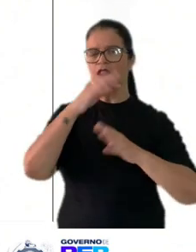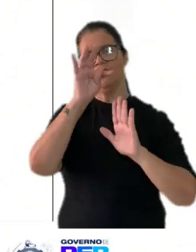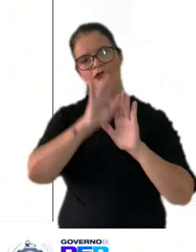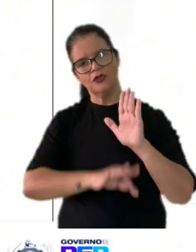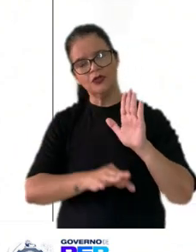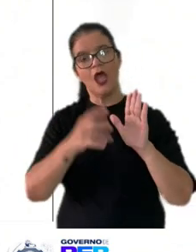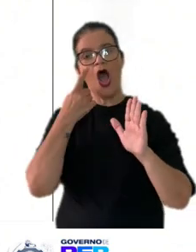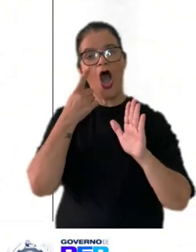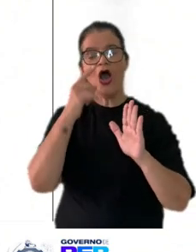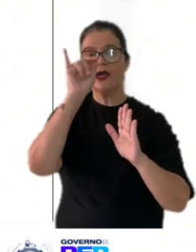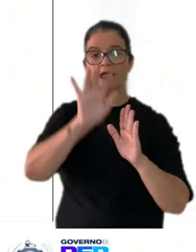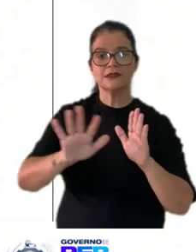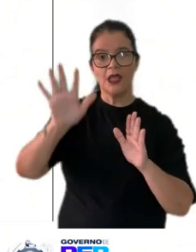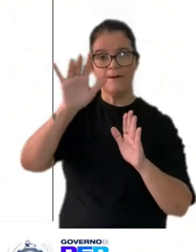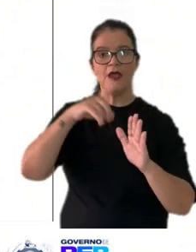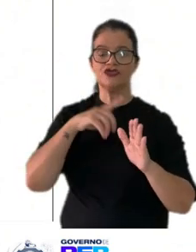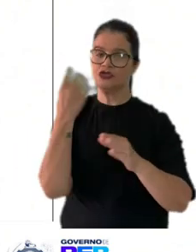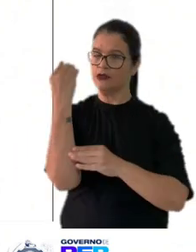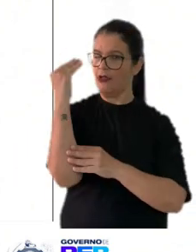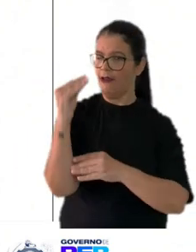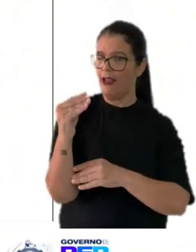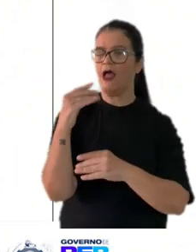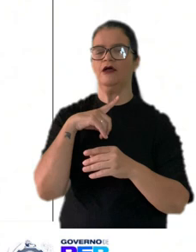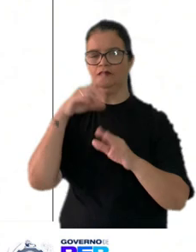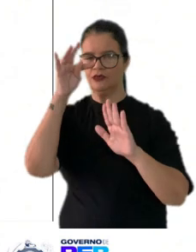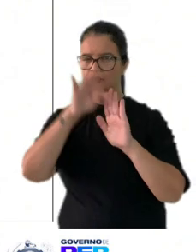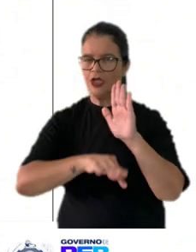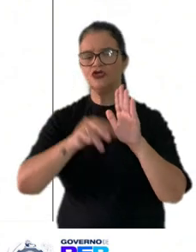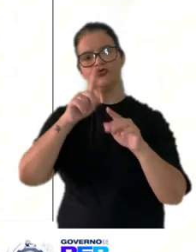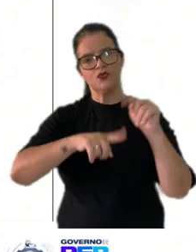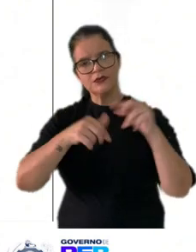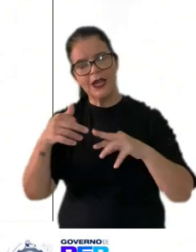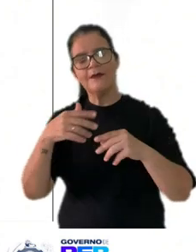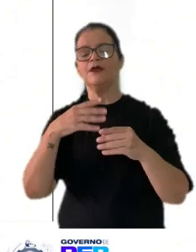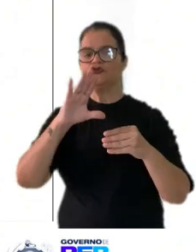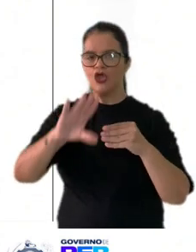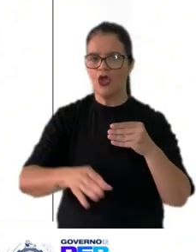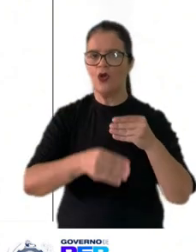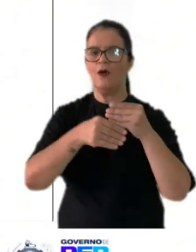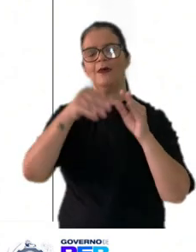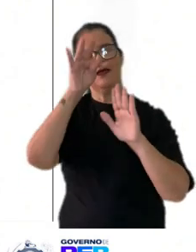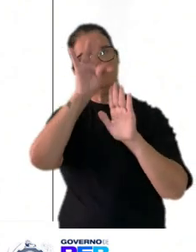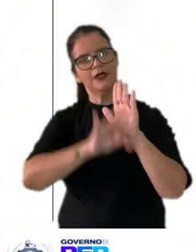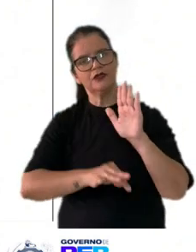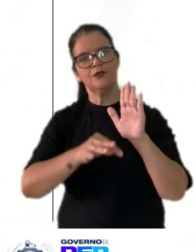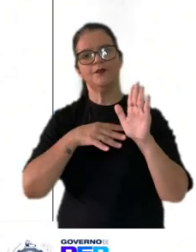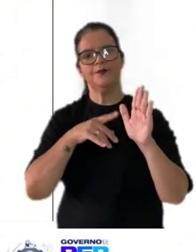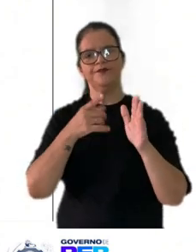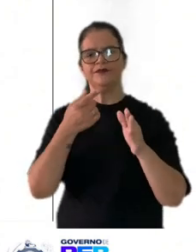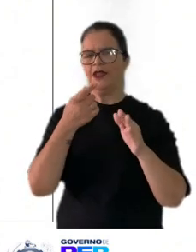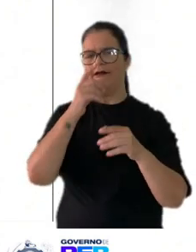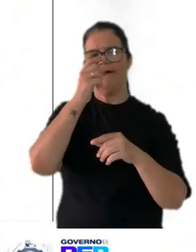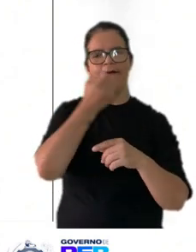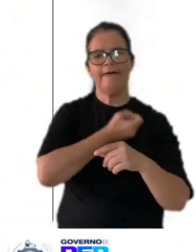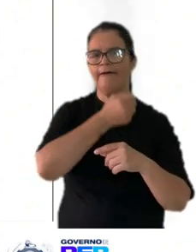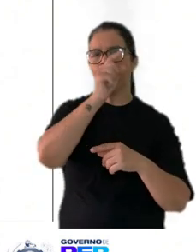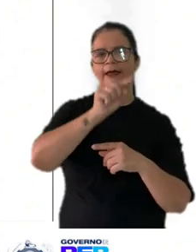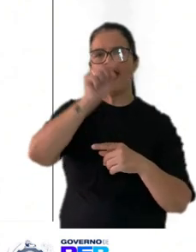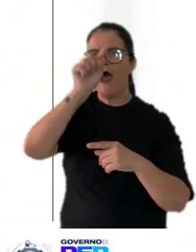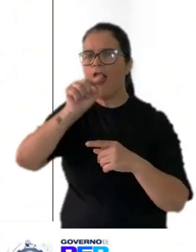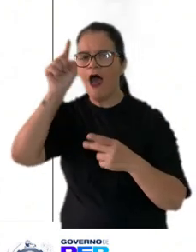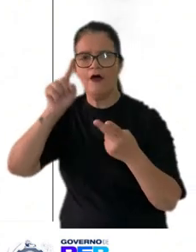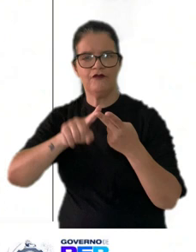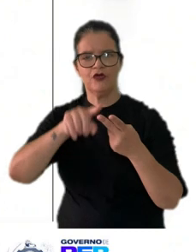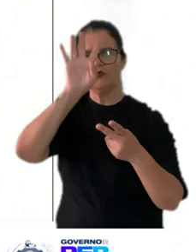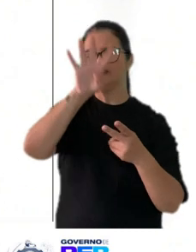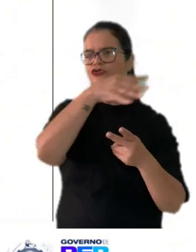as imagens que tem lá no texto os elementos que complementam esse texto gráficos tabelas